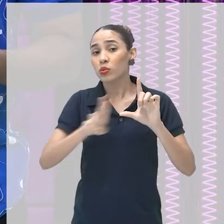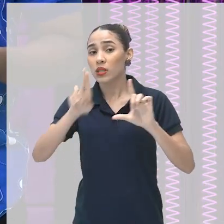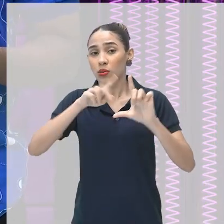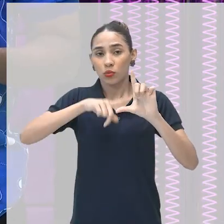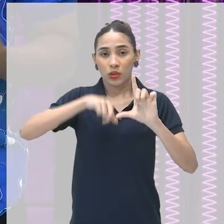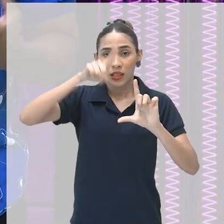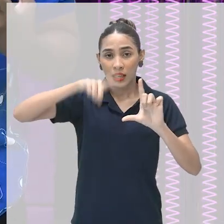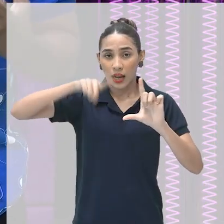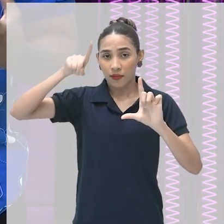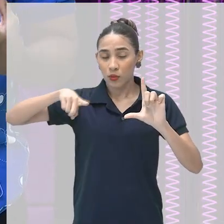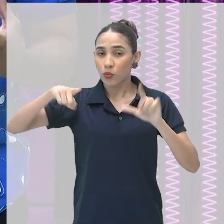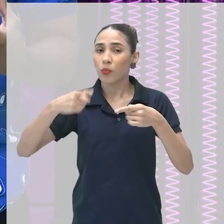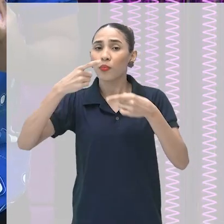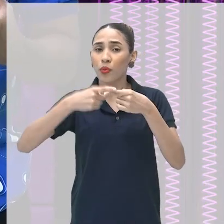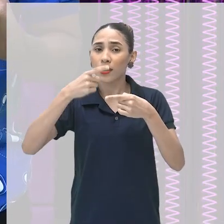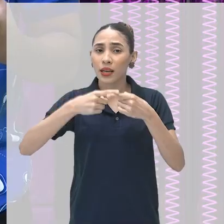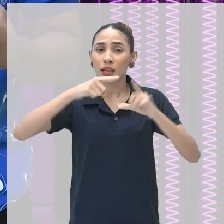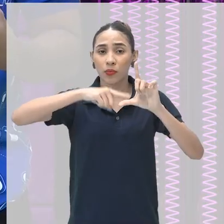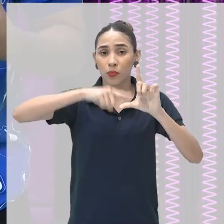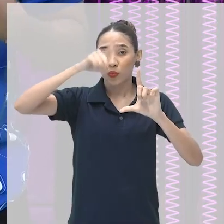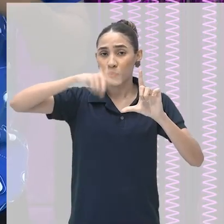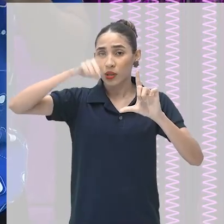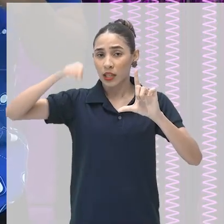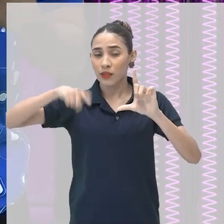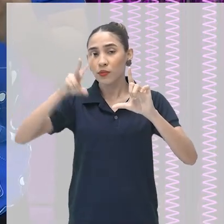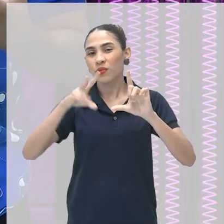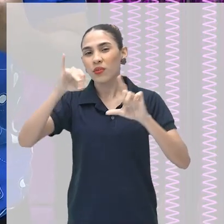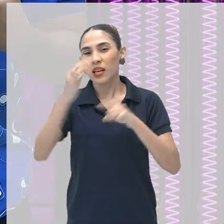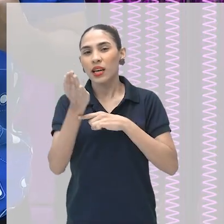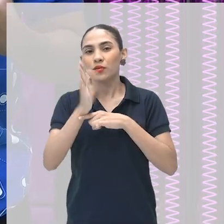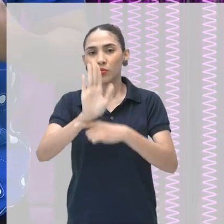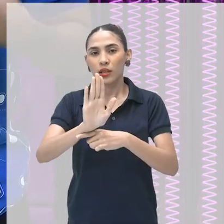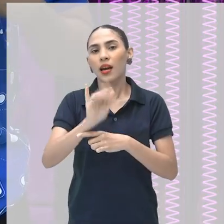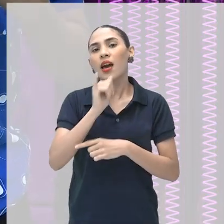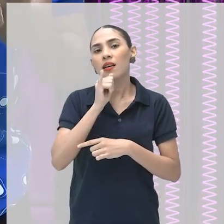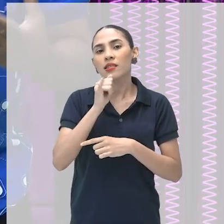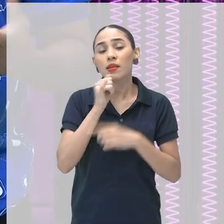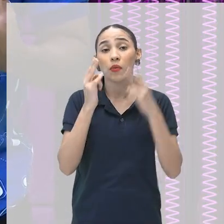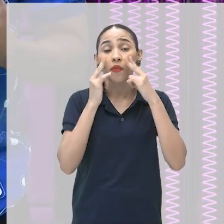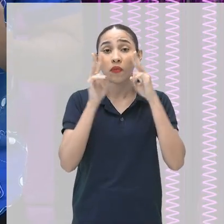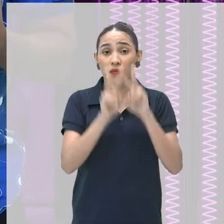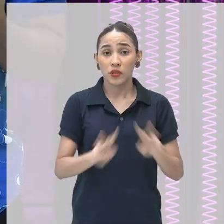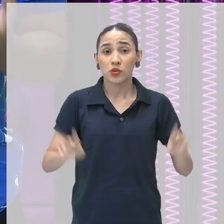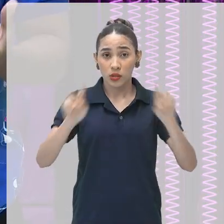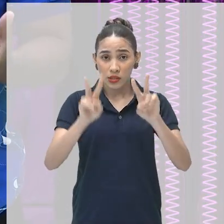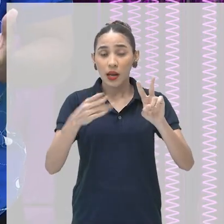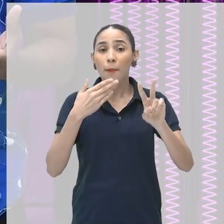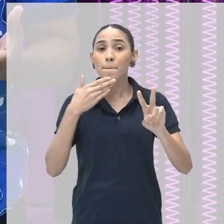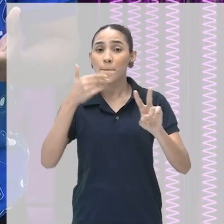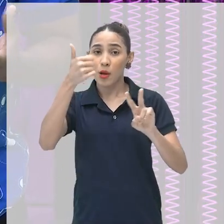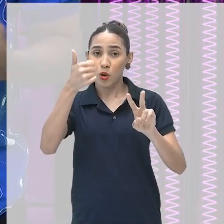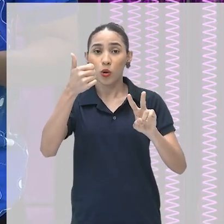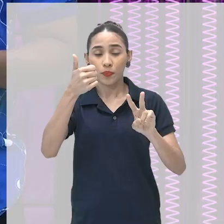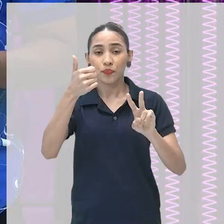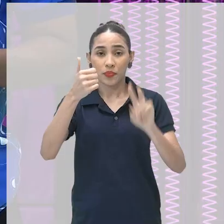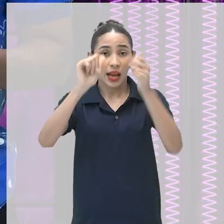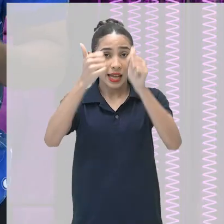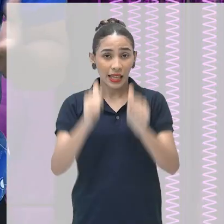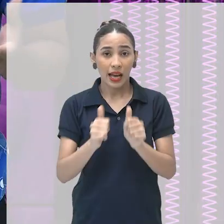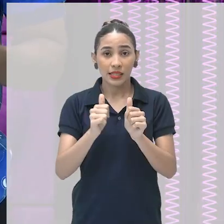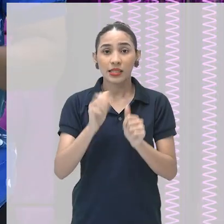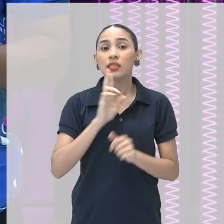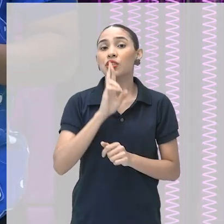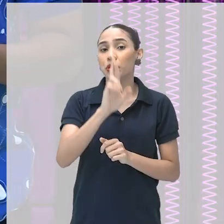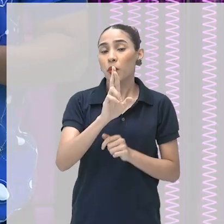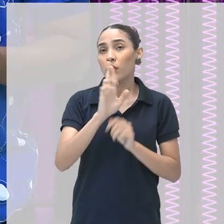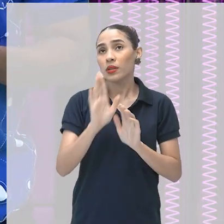gráficos. Por quê? Porque o gráfico ele me ajuda a visualizar melhor os resultados, certo? Por